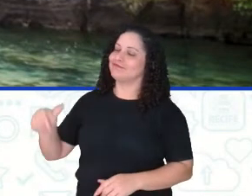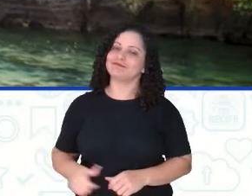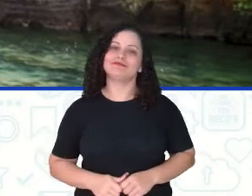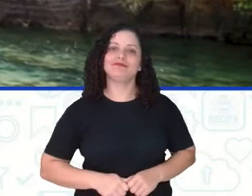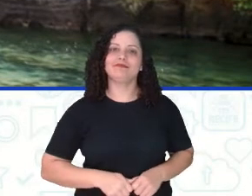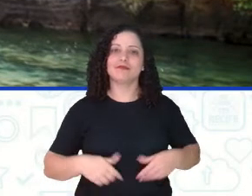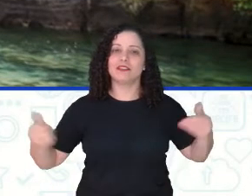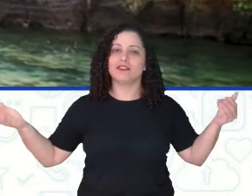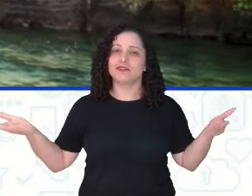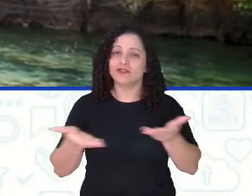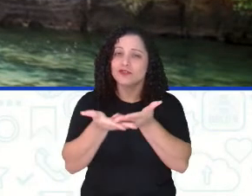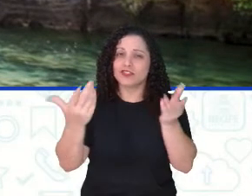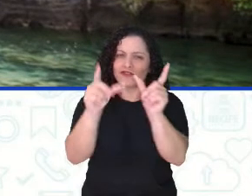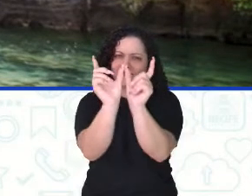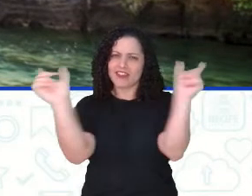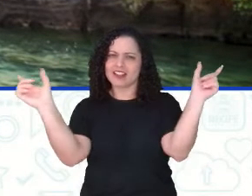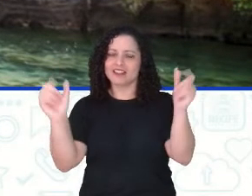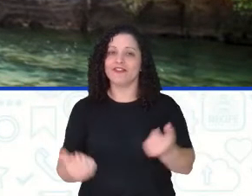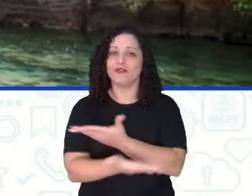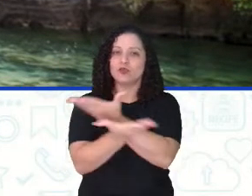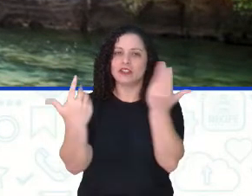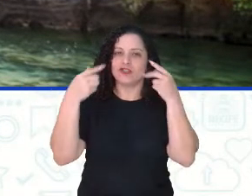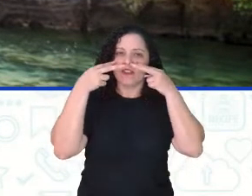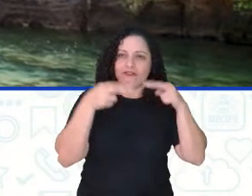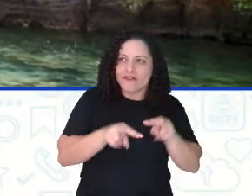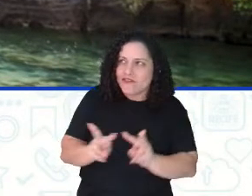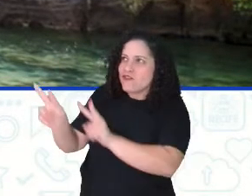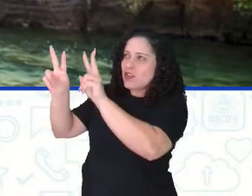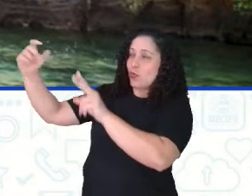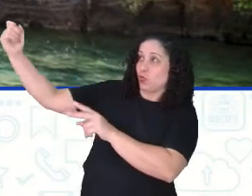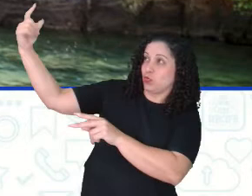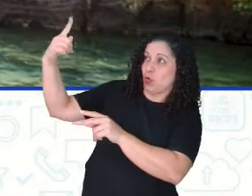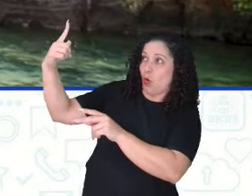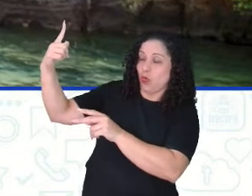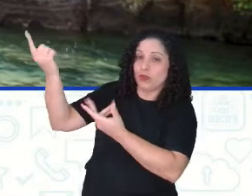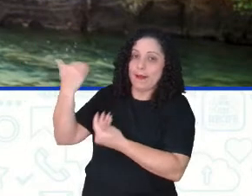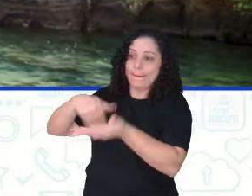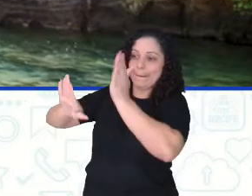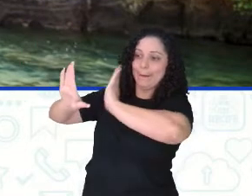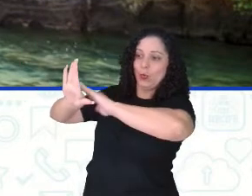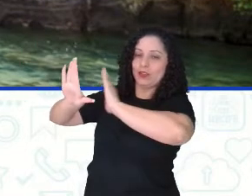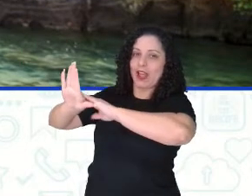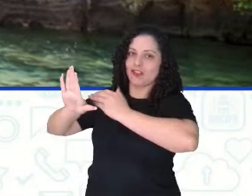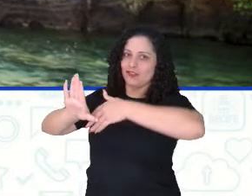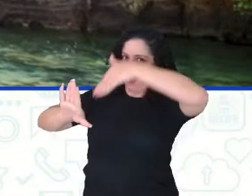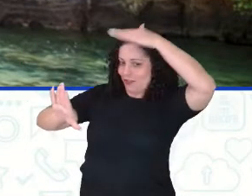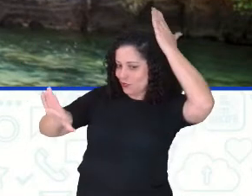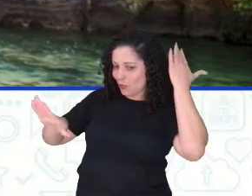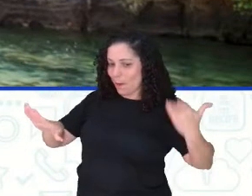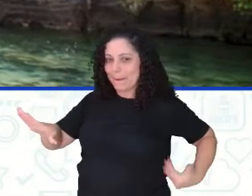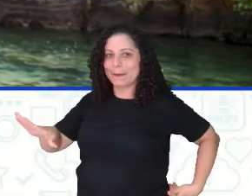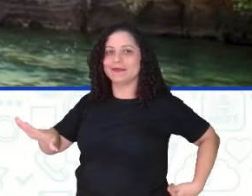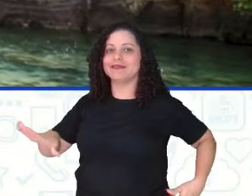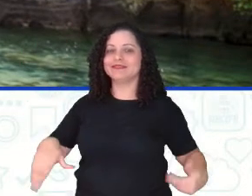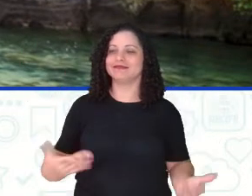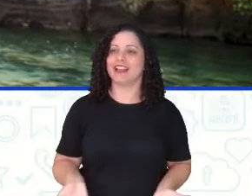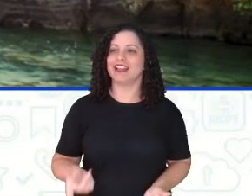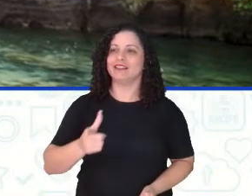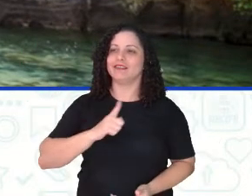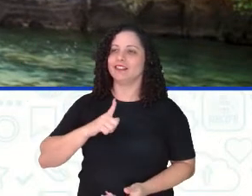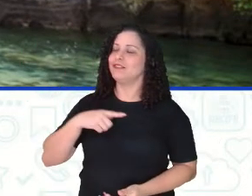o sol e as sombras cairão atrás de você, né? A gente tem uma bela imagem,